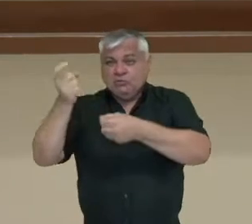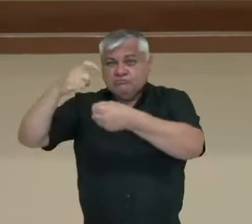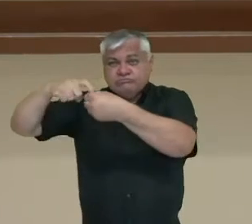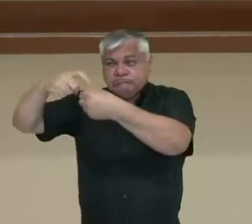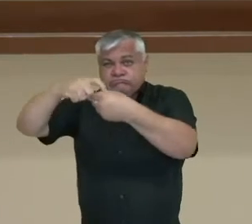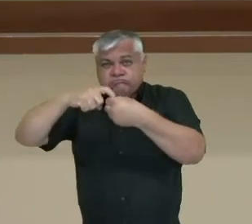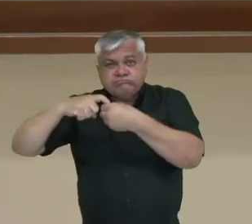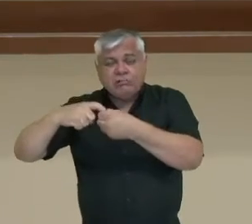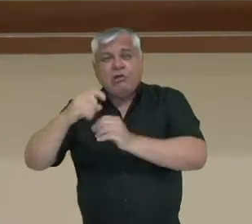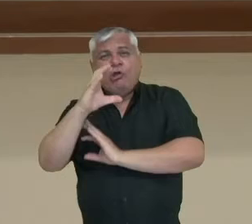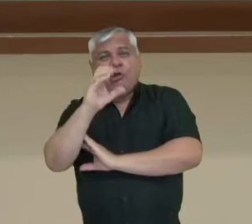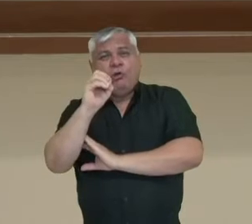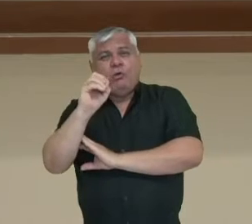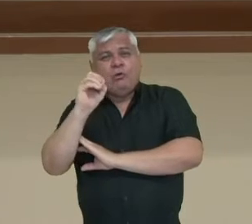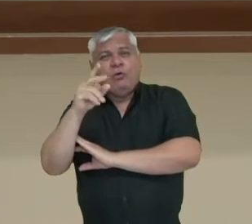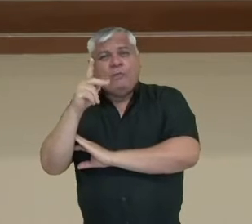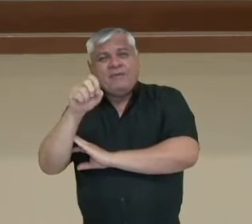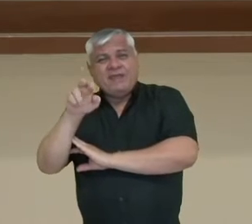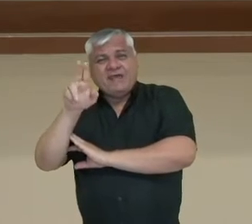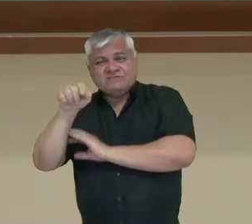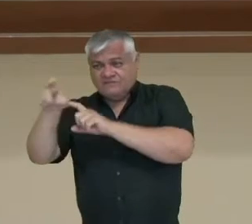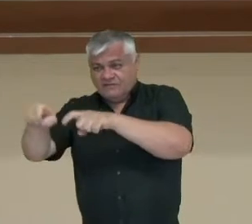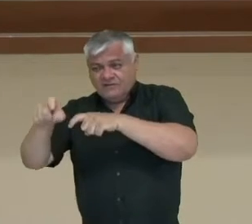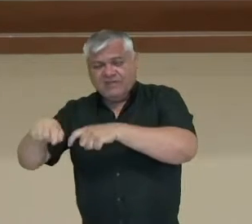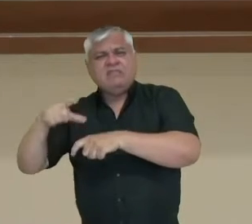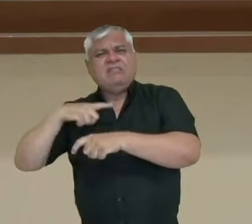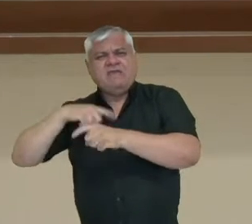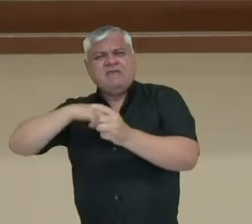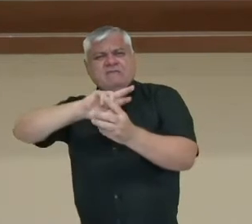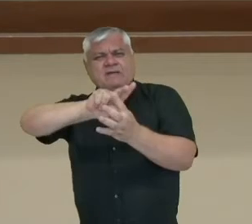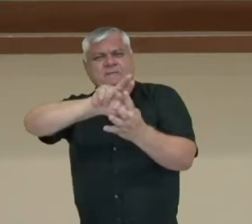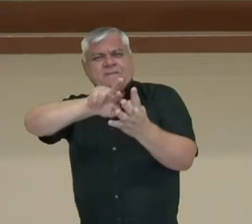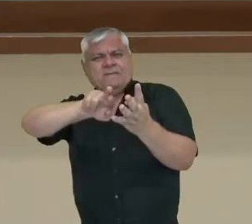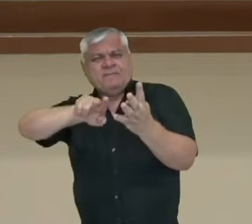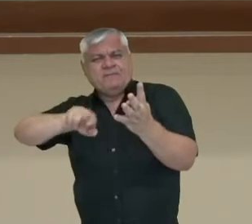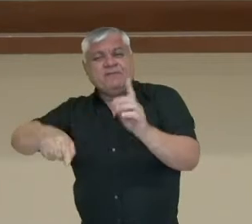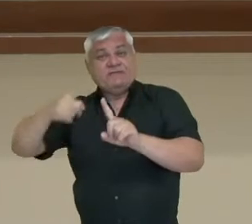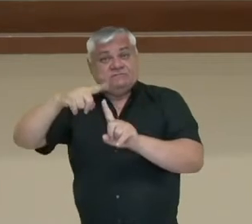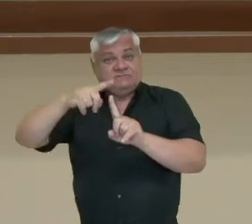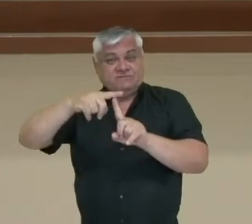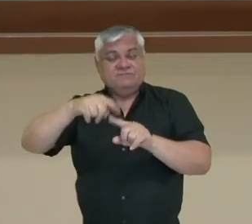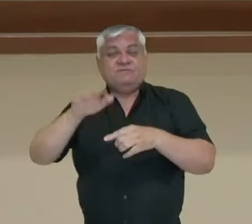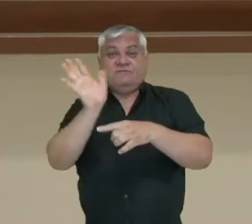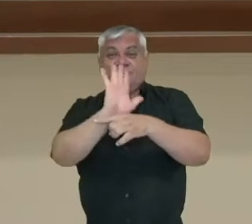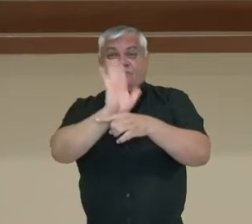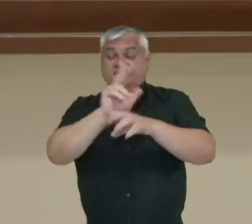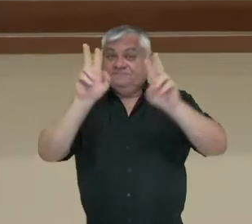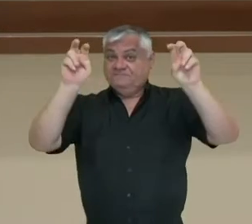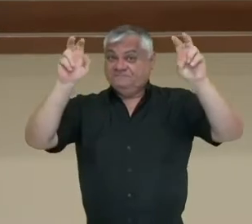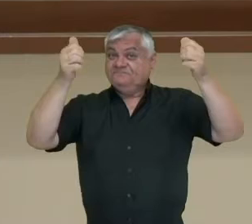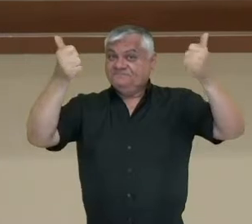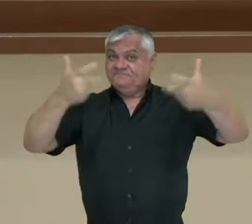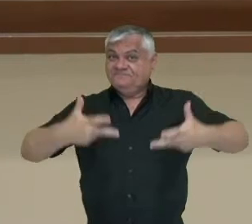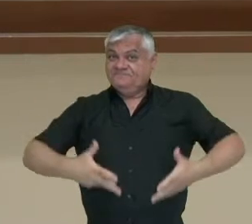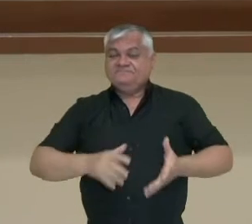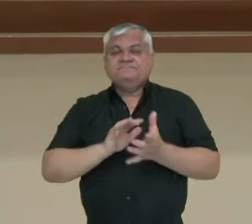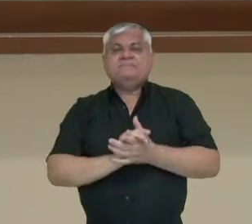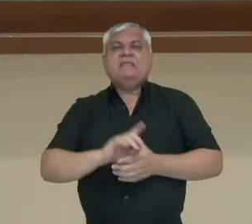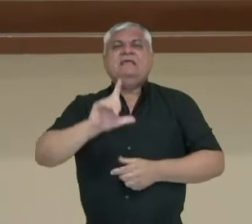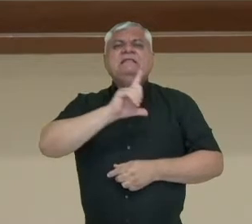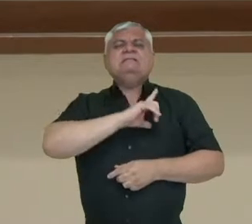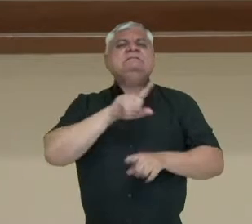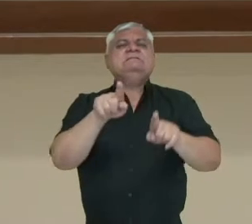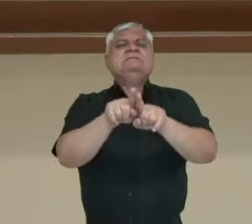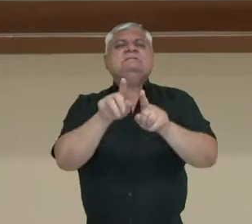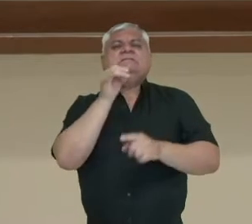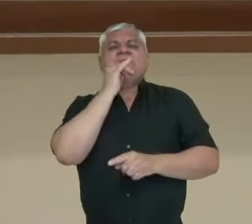cooperativas agrícolas, existem outros tipos e a gente vai conversar sobre isso no vídeo de hoje. E nós temos também o que a gente